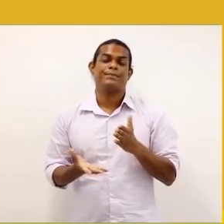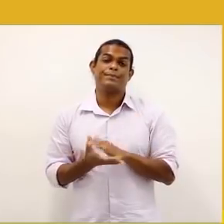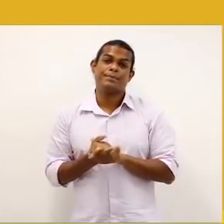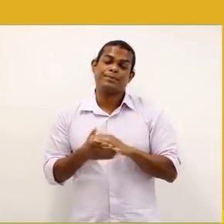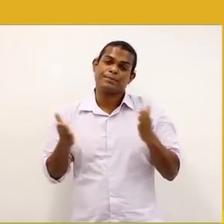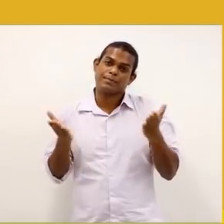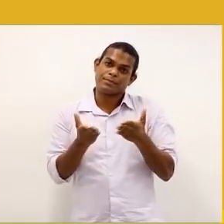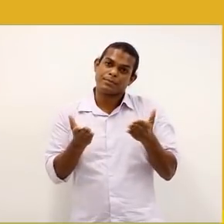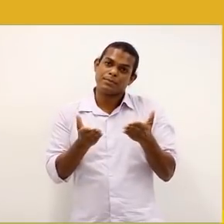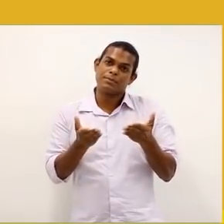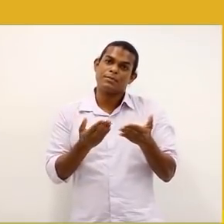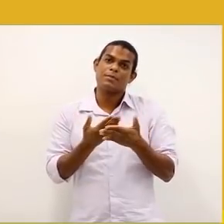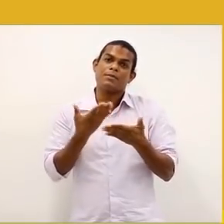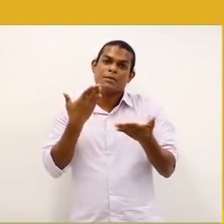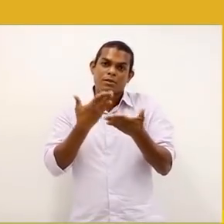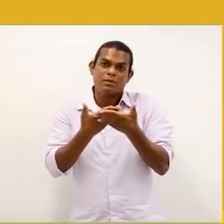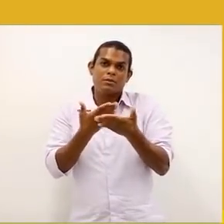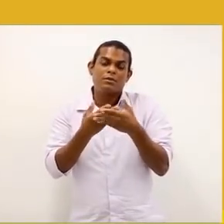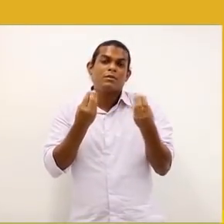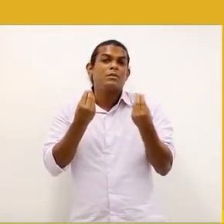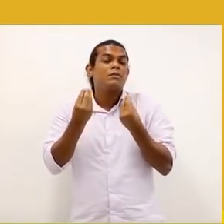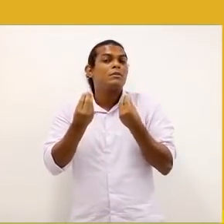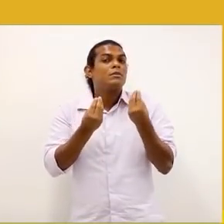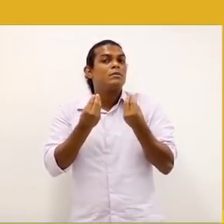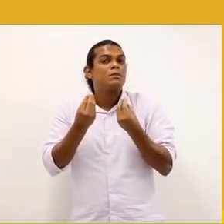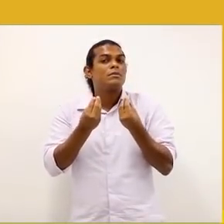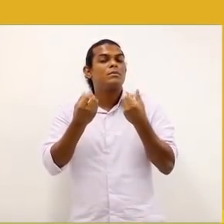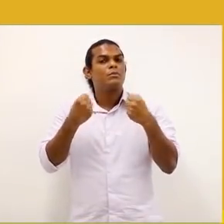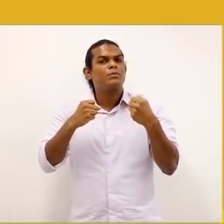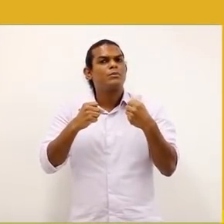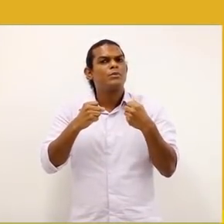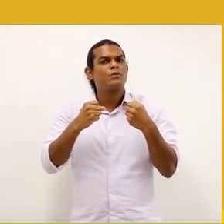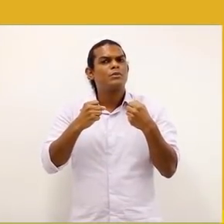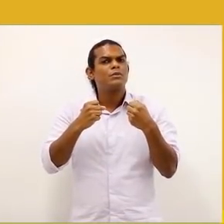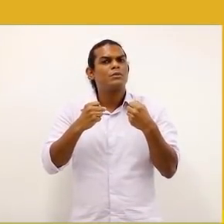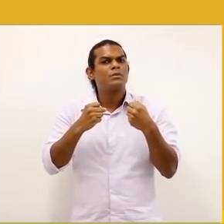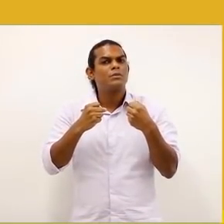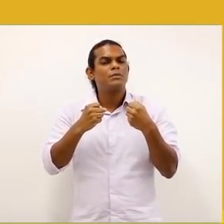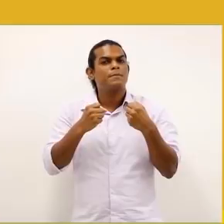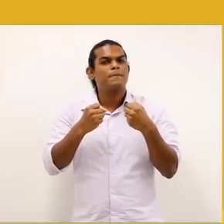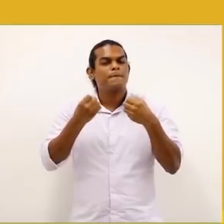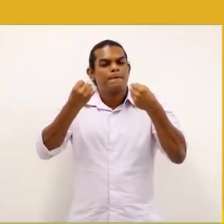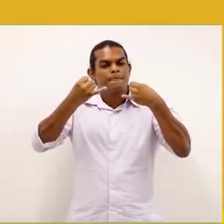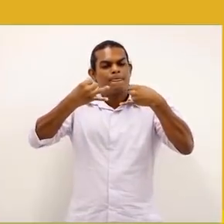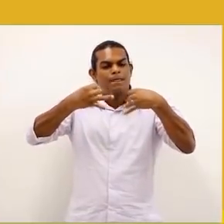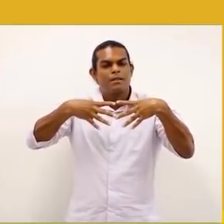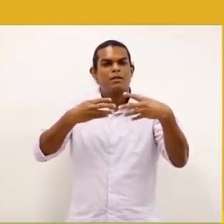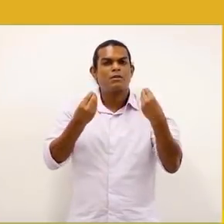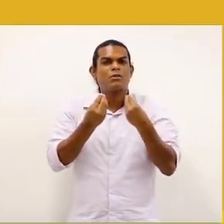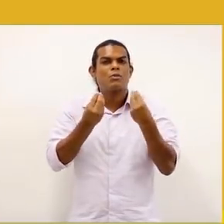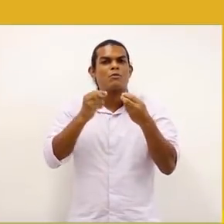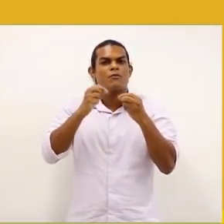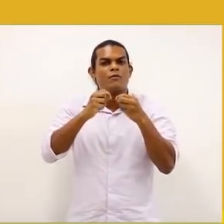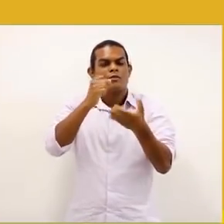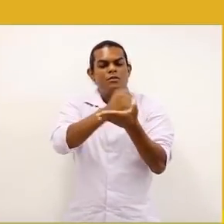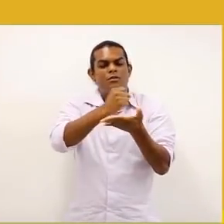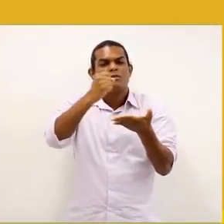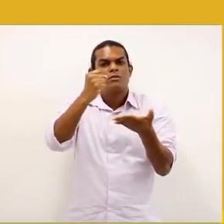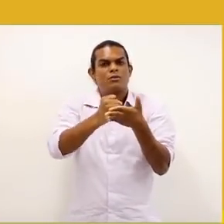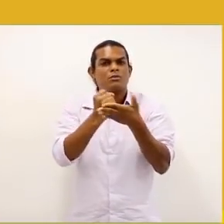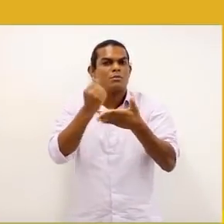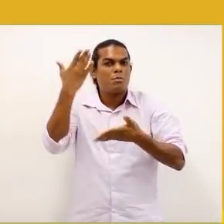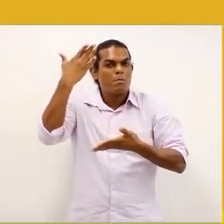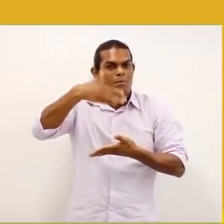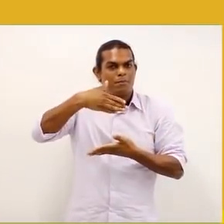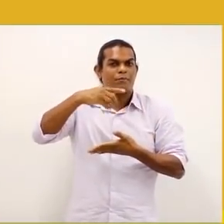a tratar como nós podemos comunicar esse acidente de trabalho. O que deve ser feito, o que é que o técnico de segurança do